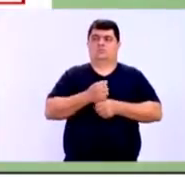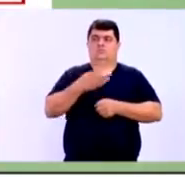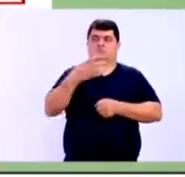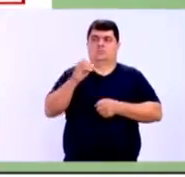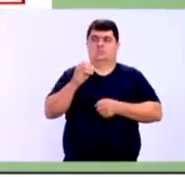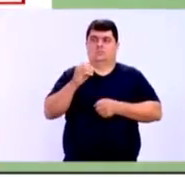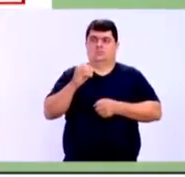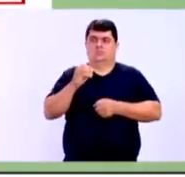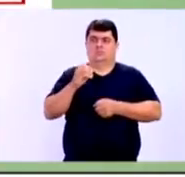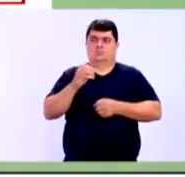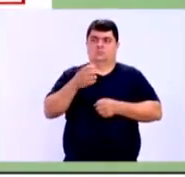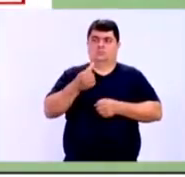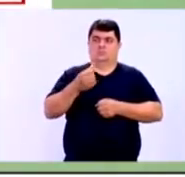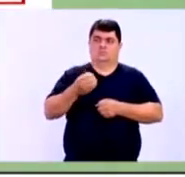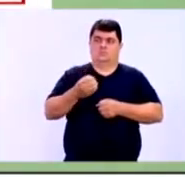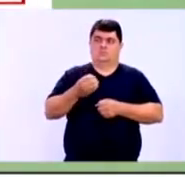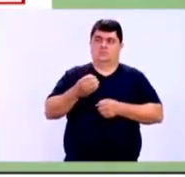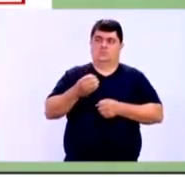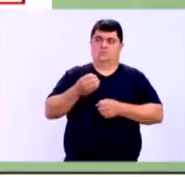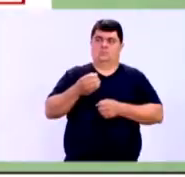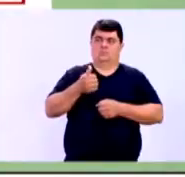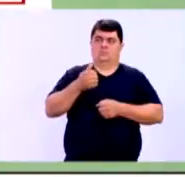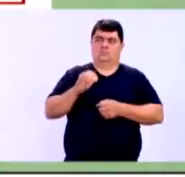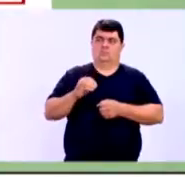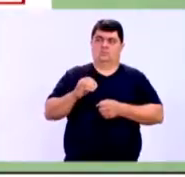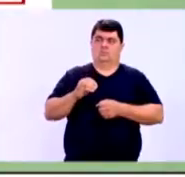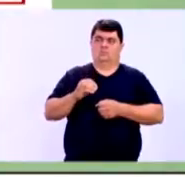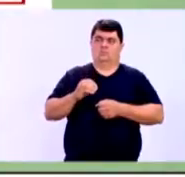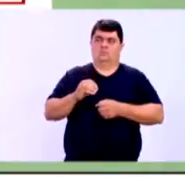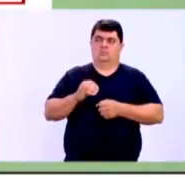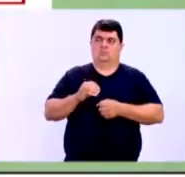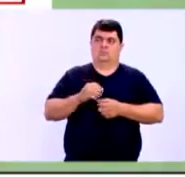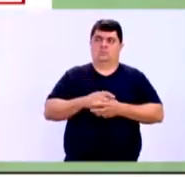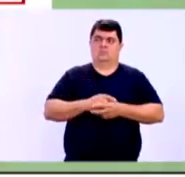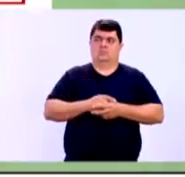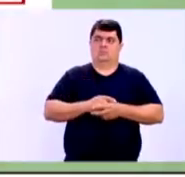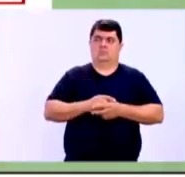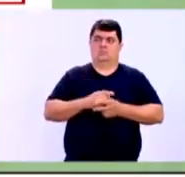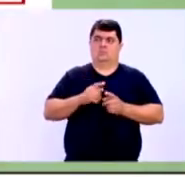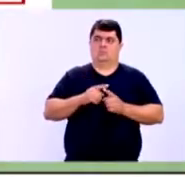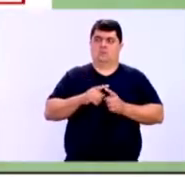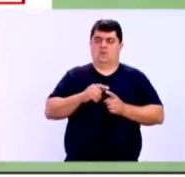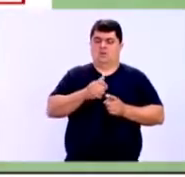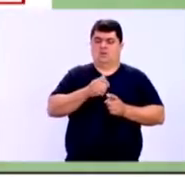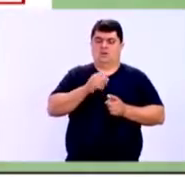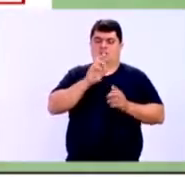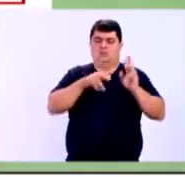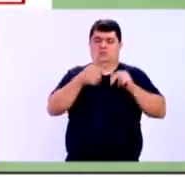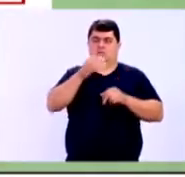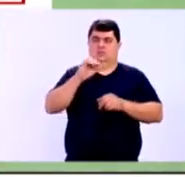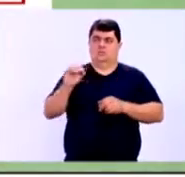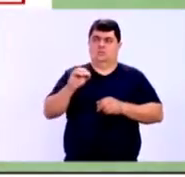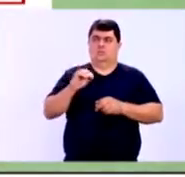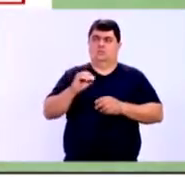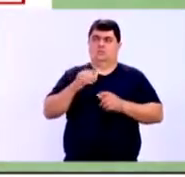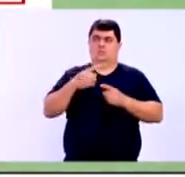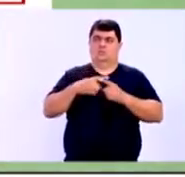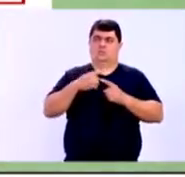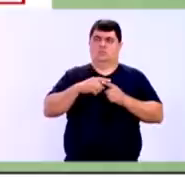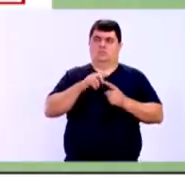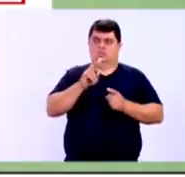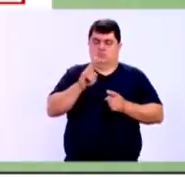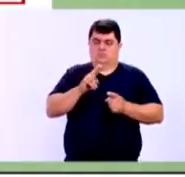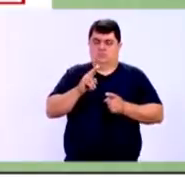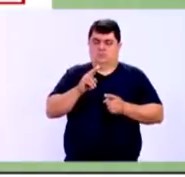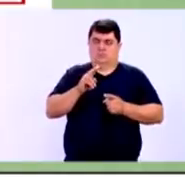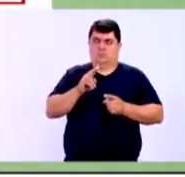40, 60, 100. Mas peraí, professor, por que o senhor não botou logo quantidade 100? Porque lembra que o nome do método